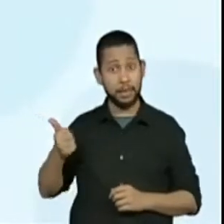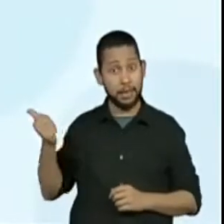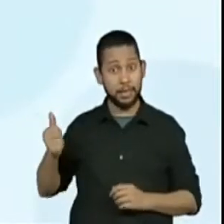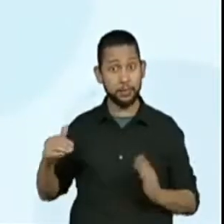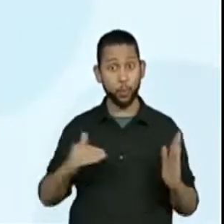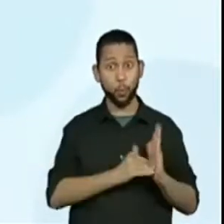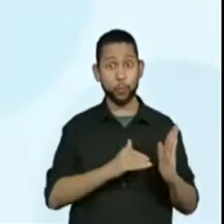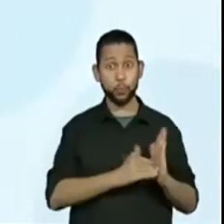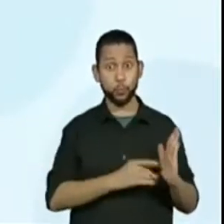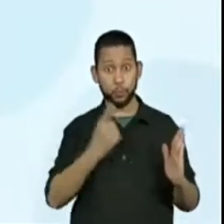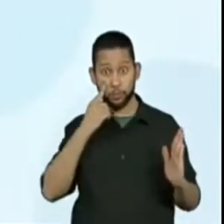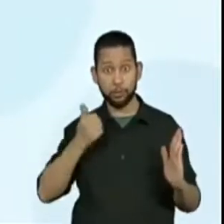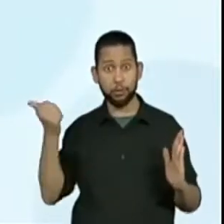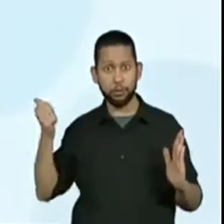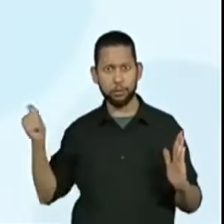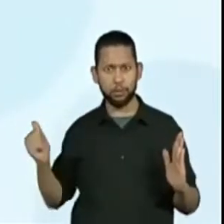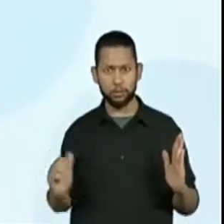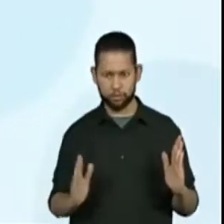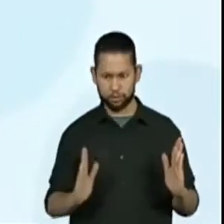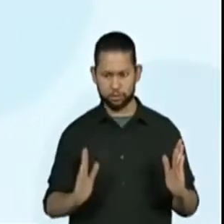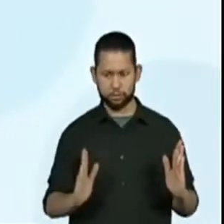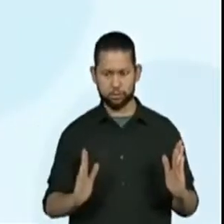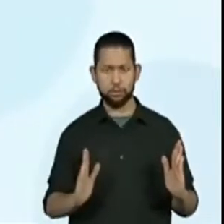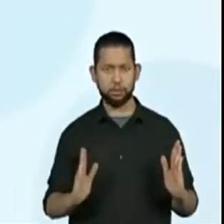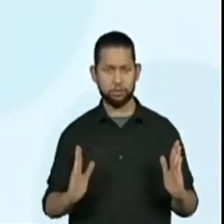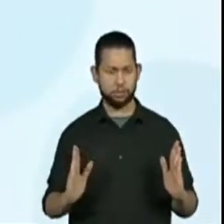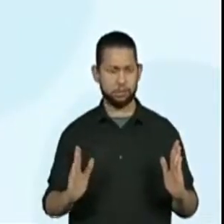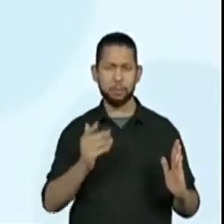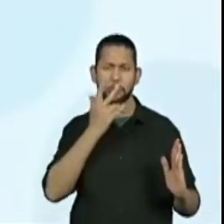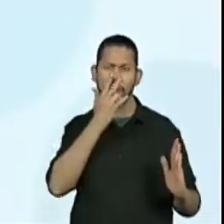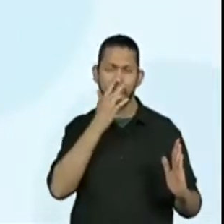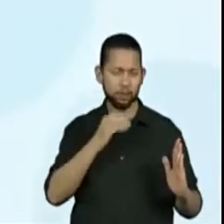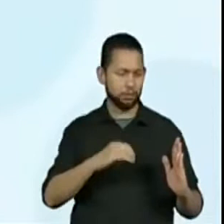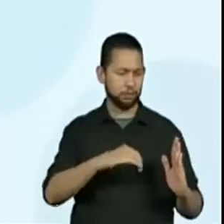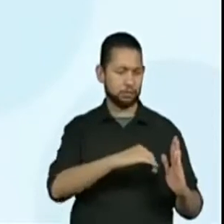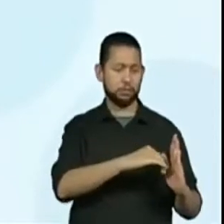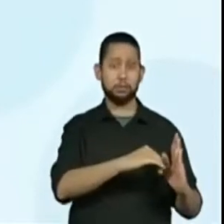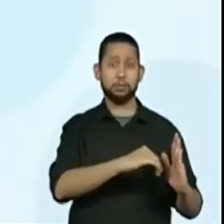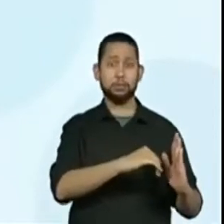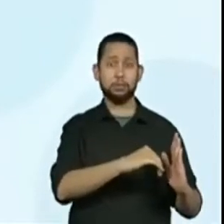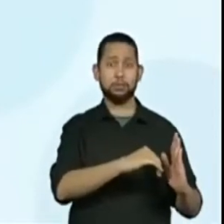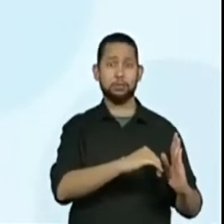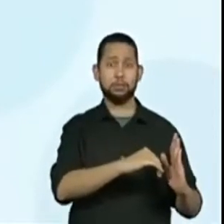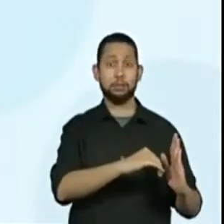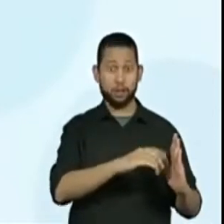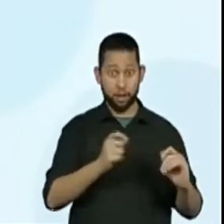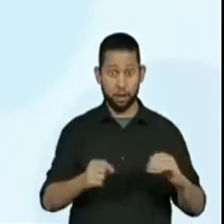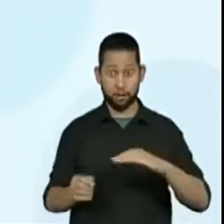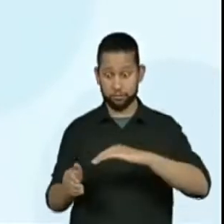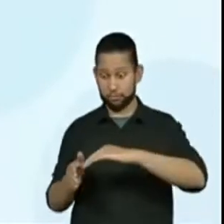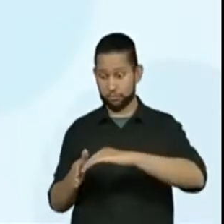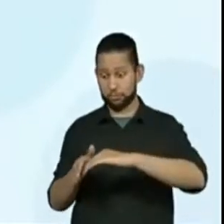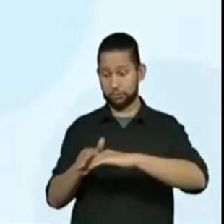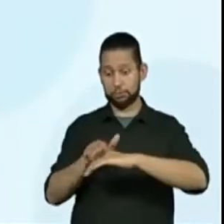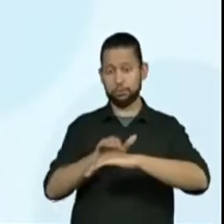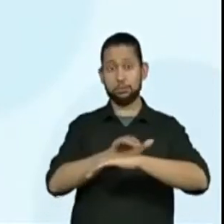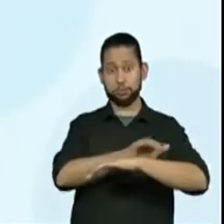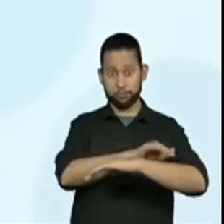o último quadradinho com a traseira do carro, dá para perceber que o carro não ocupou o quadradinho